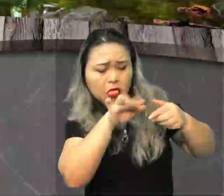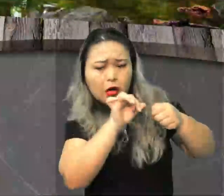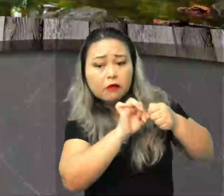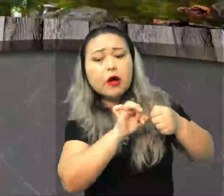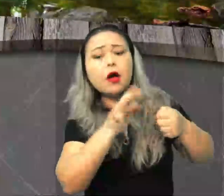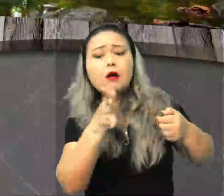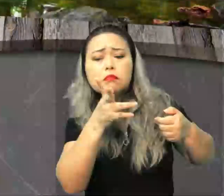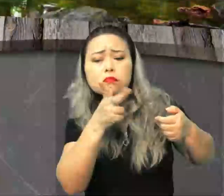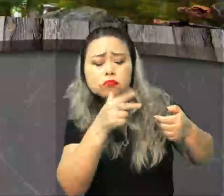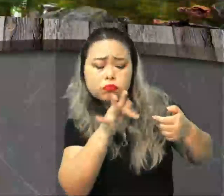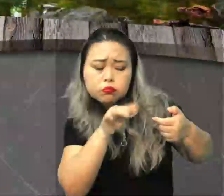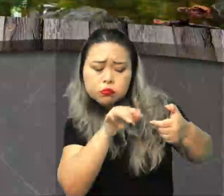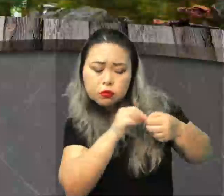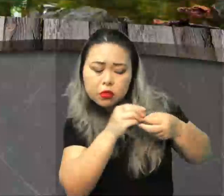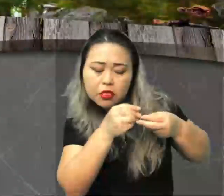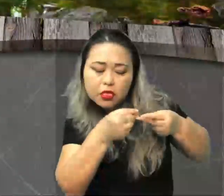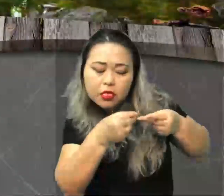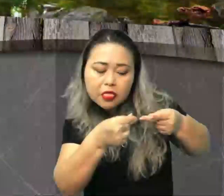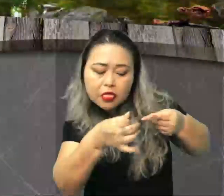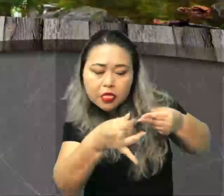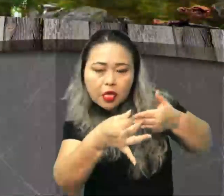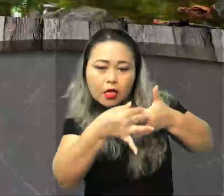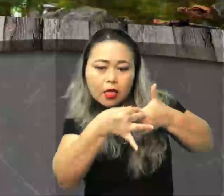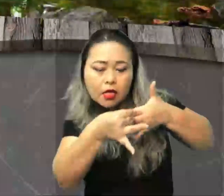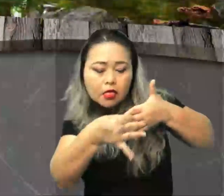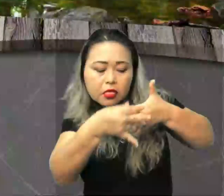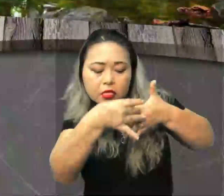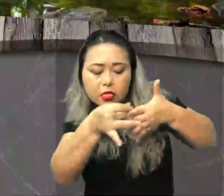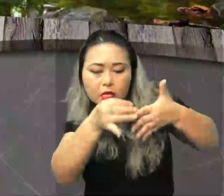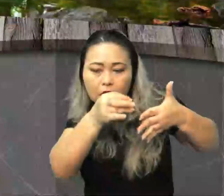um tempinho para os fungos e bactérias estarem localizando aquele